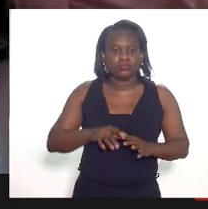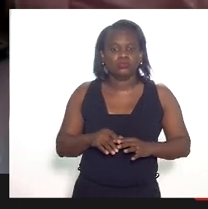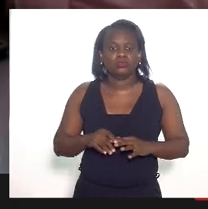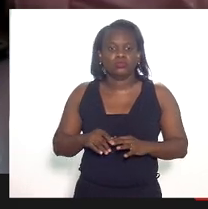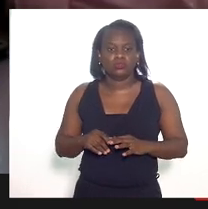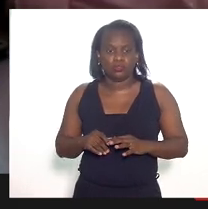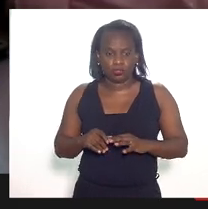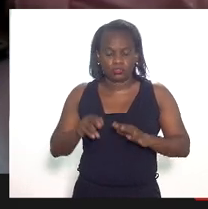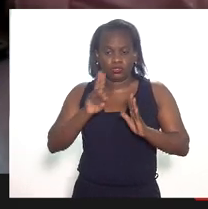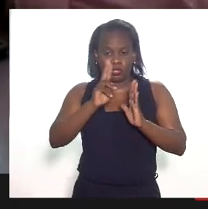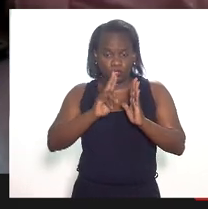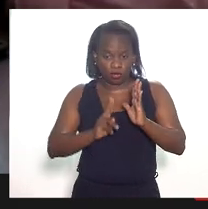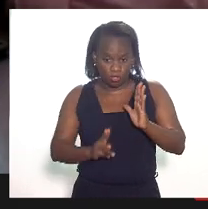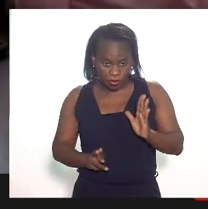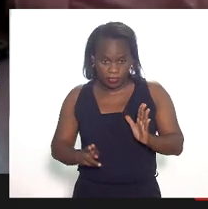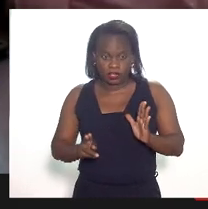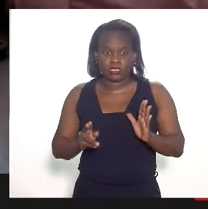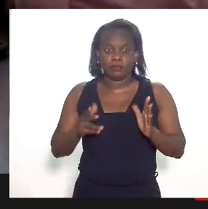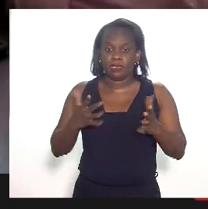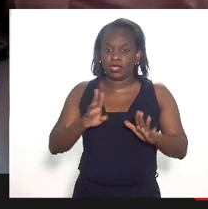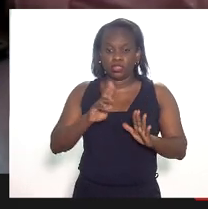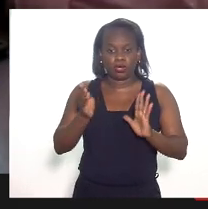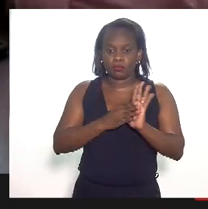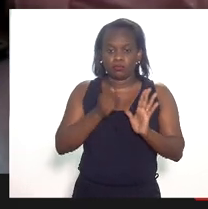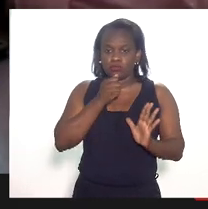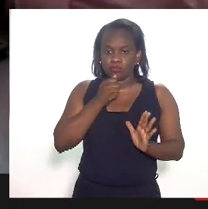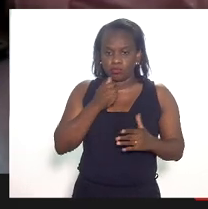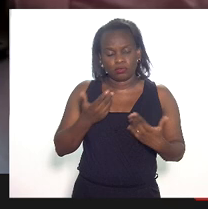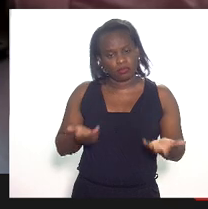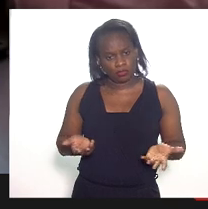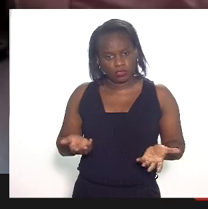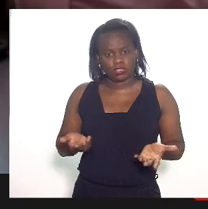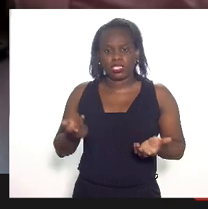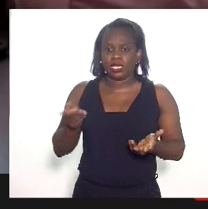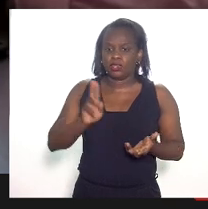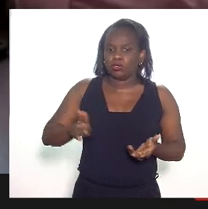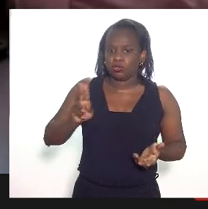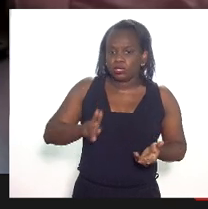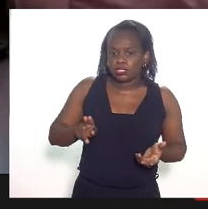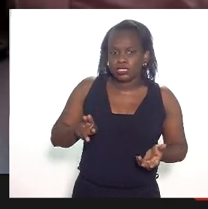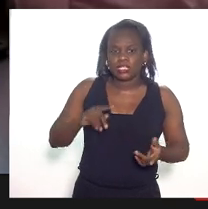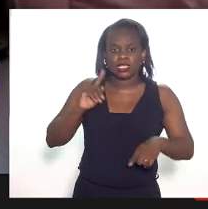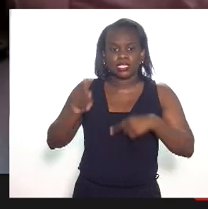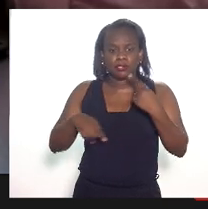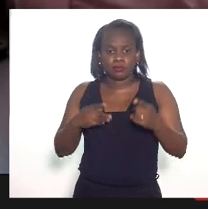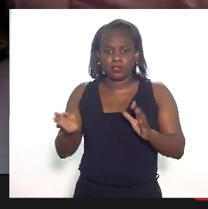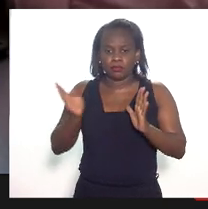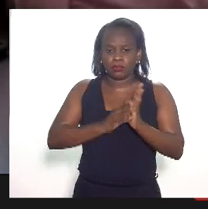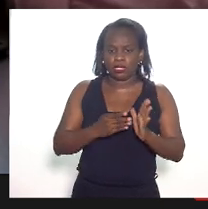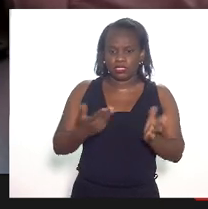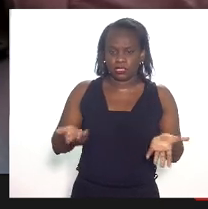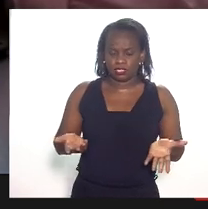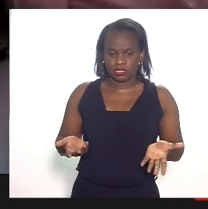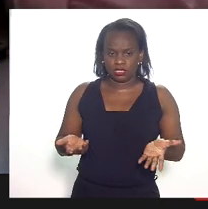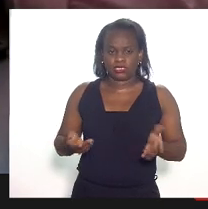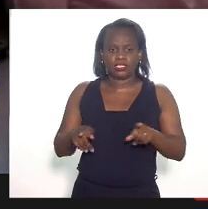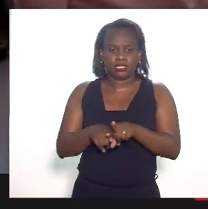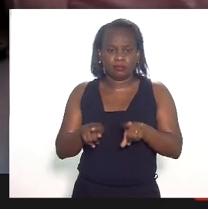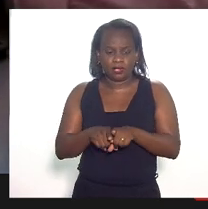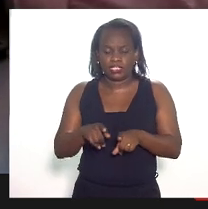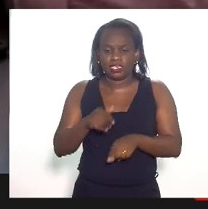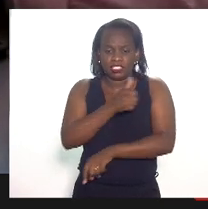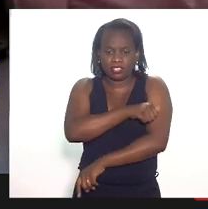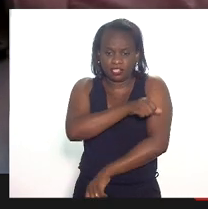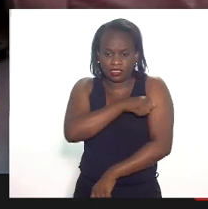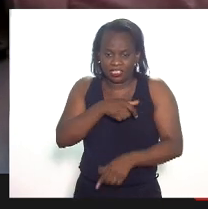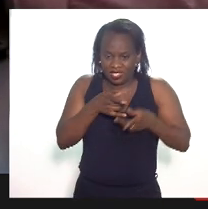a senhora, nominado, que não estão na central. Olha, tudo bem, eles usam esses leitos, depois pedem na regulação. E em enfermaria, pior